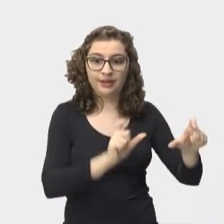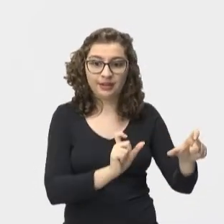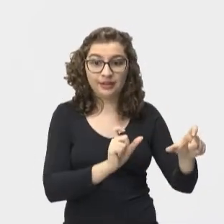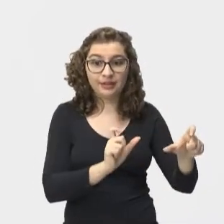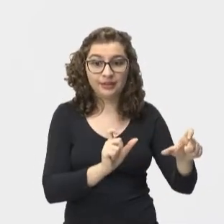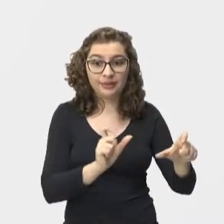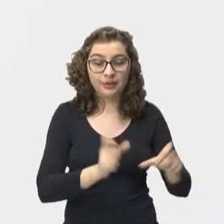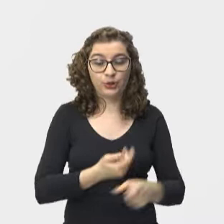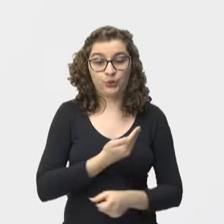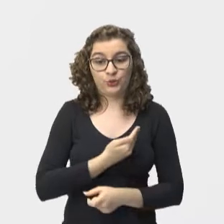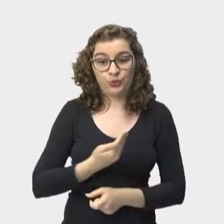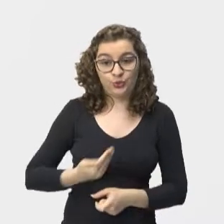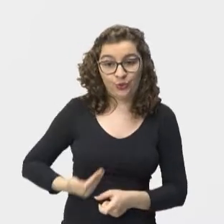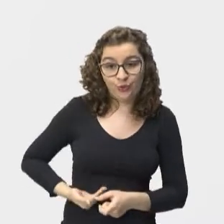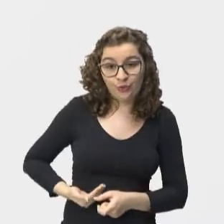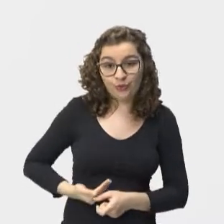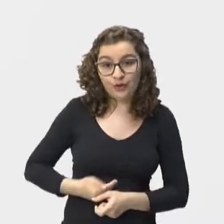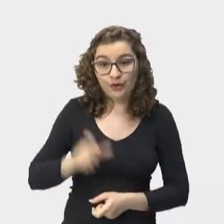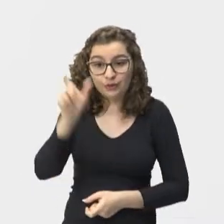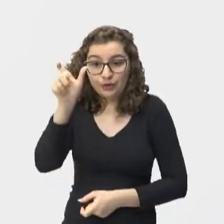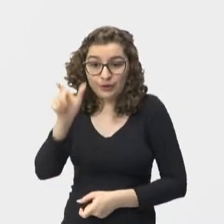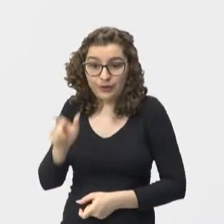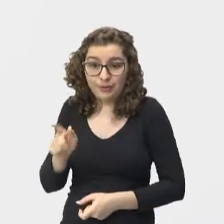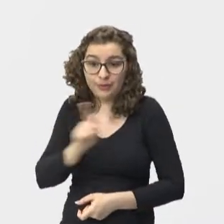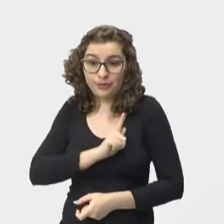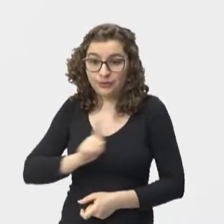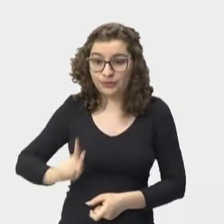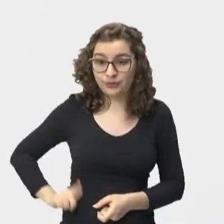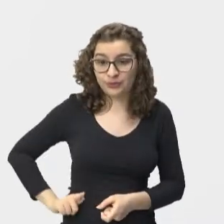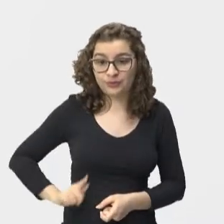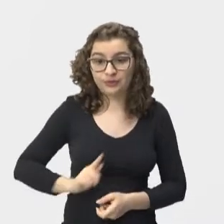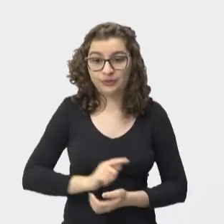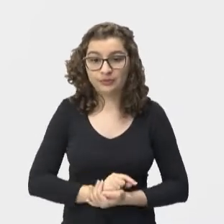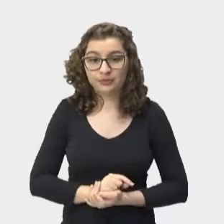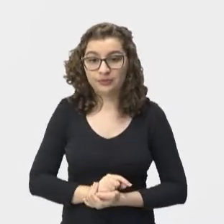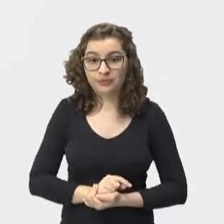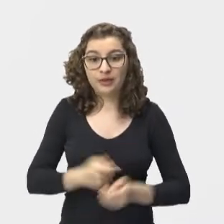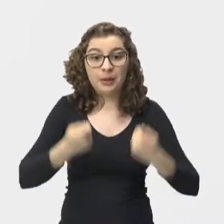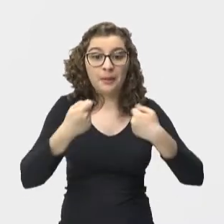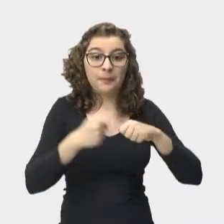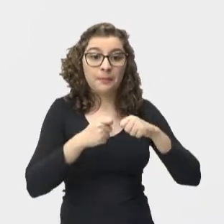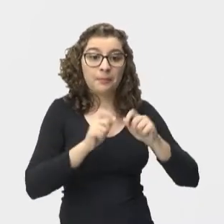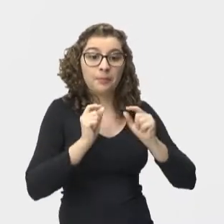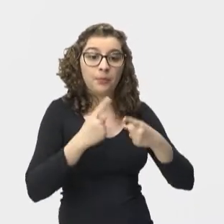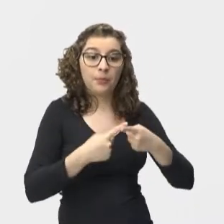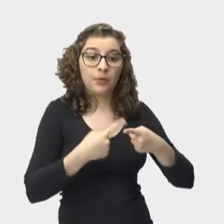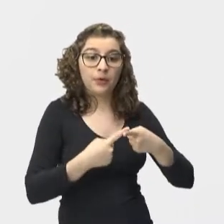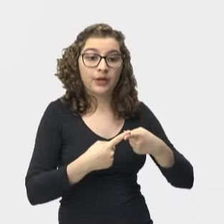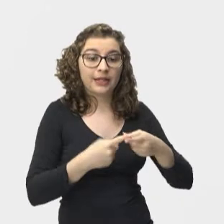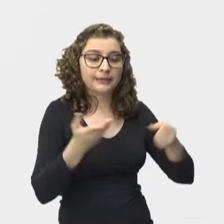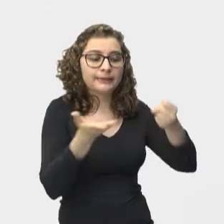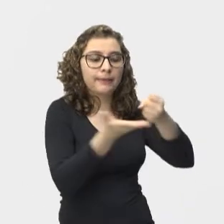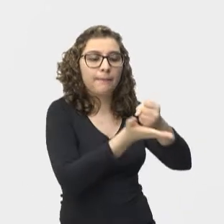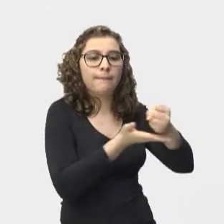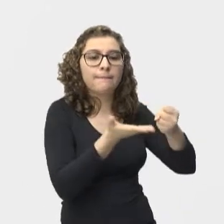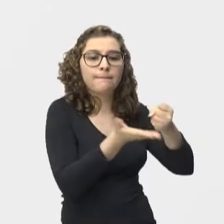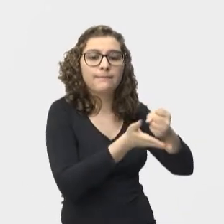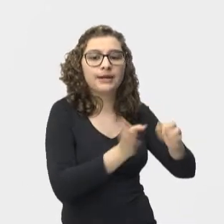e do governante, né? Deve ser realizada porque é amparada